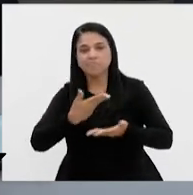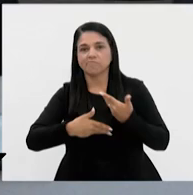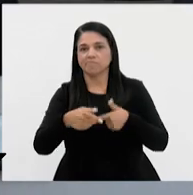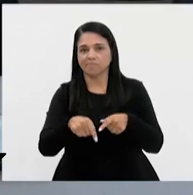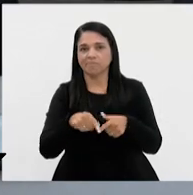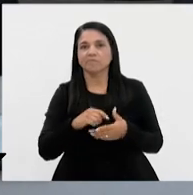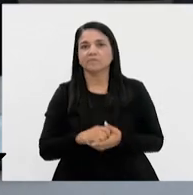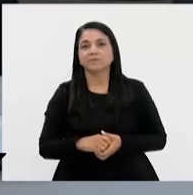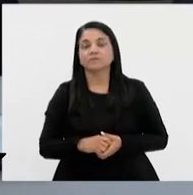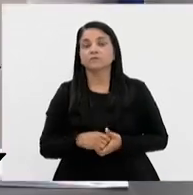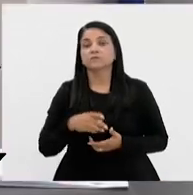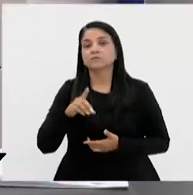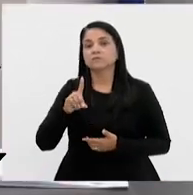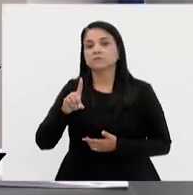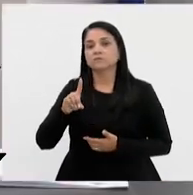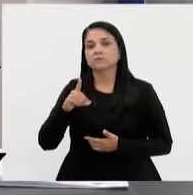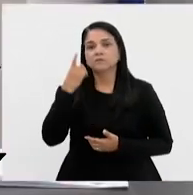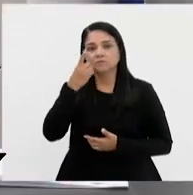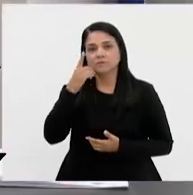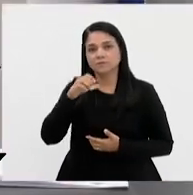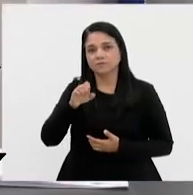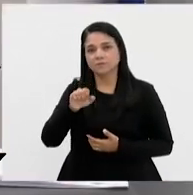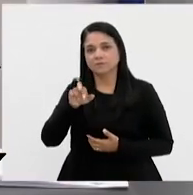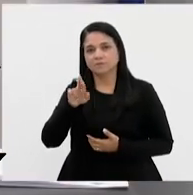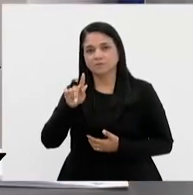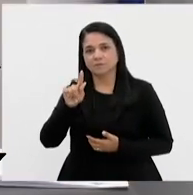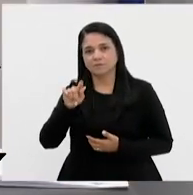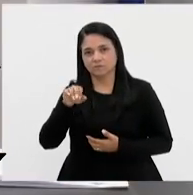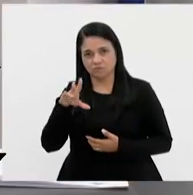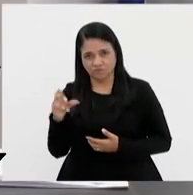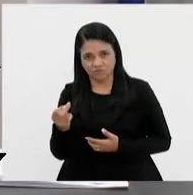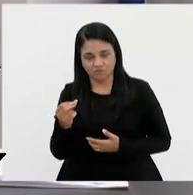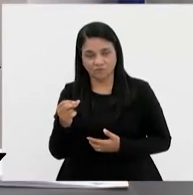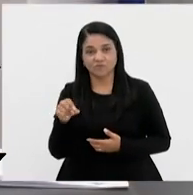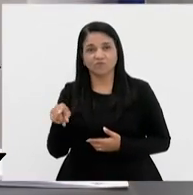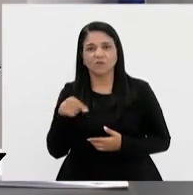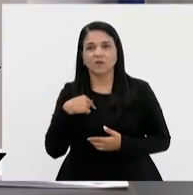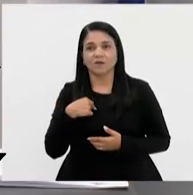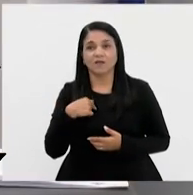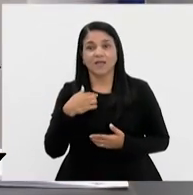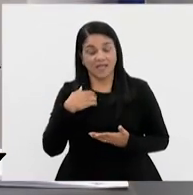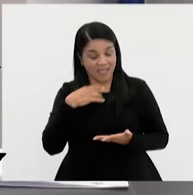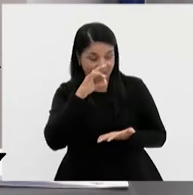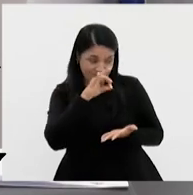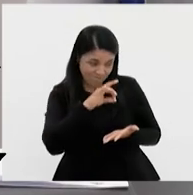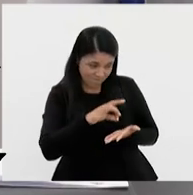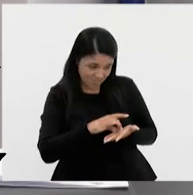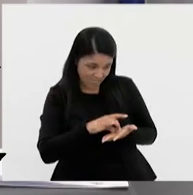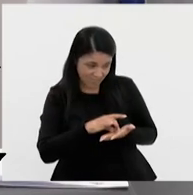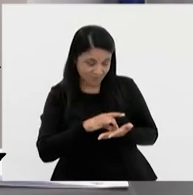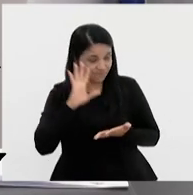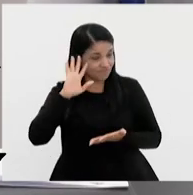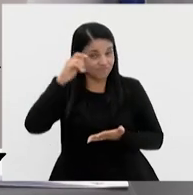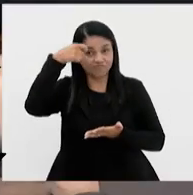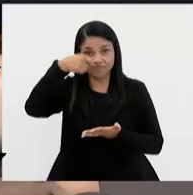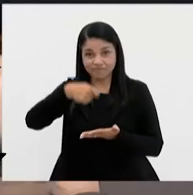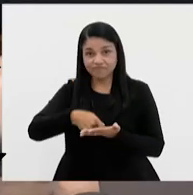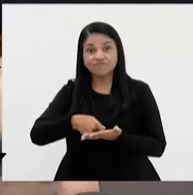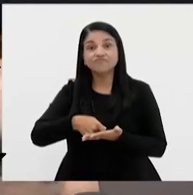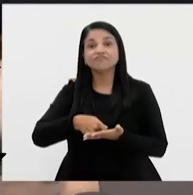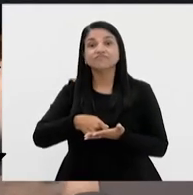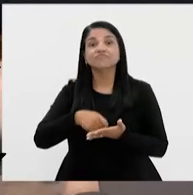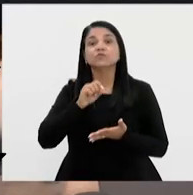Doutor Serginho, nosso expert em educação. Na verdade, eu acho que a decisão final tem que ser sempre daquele que